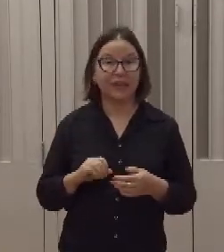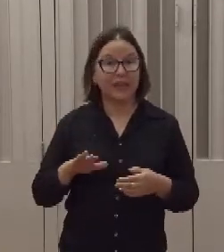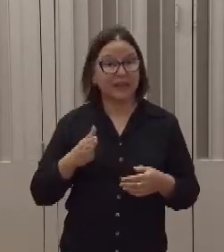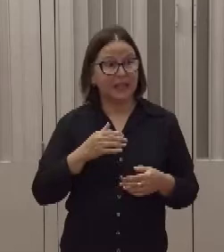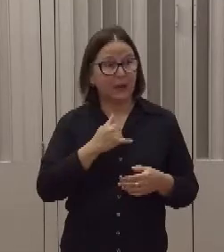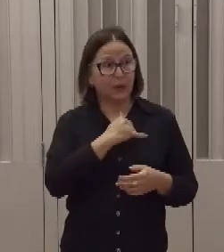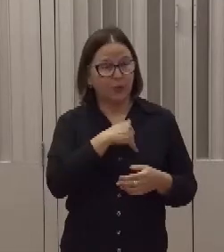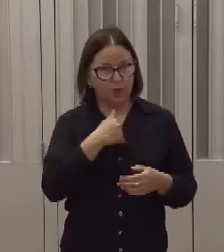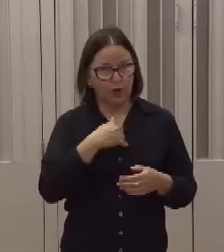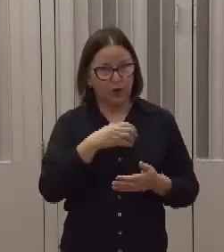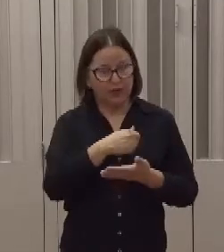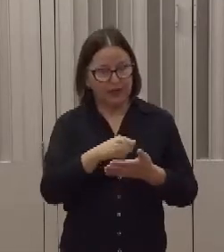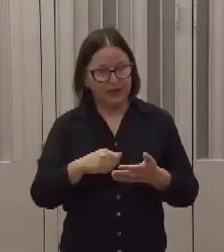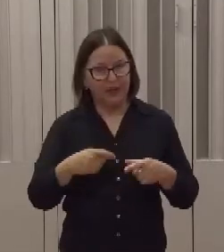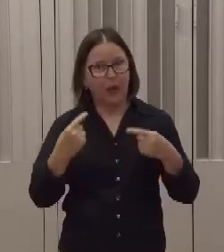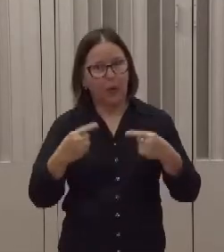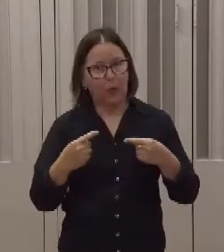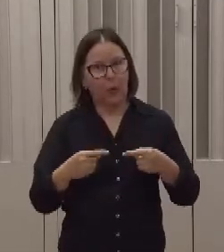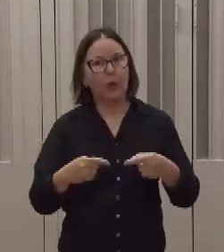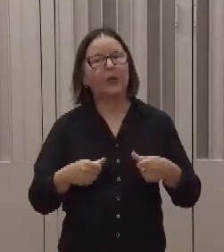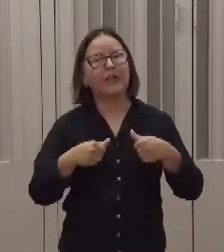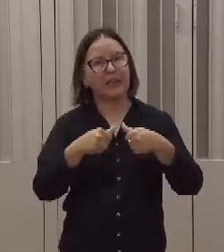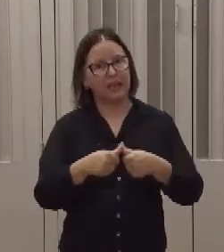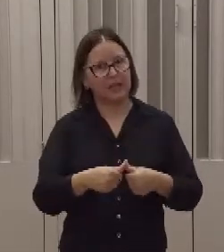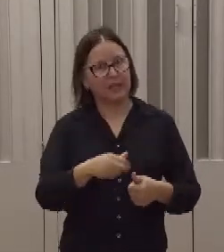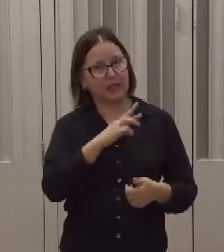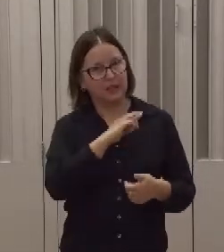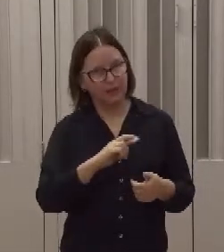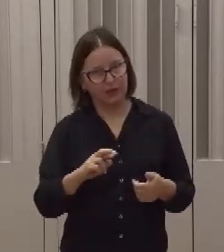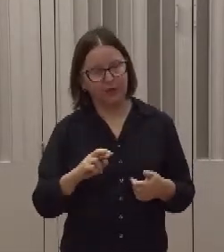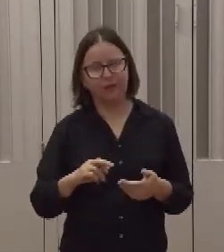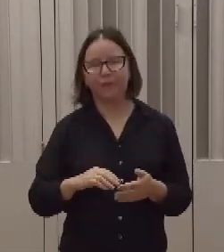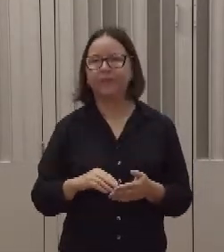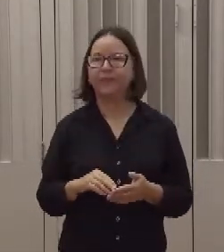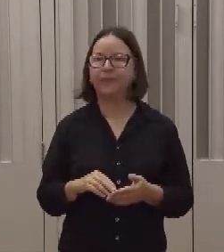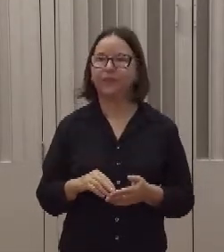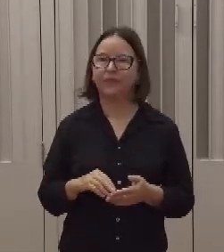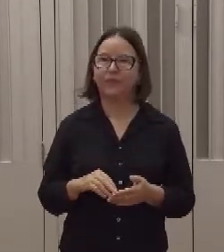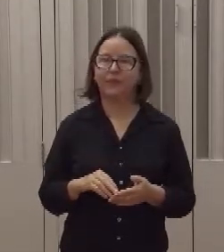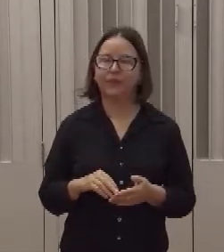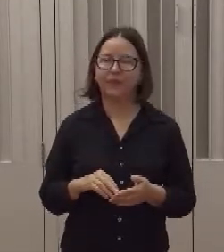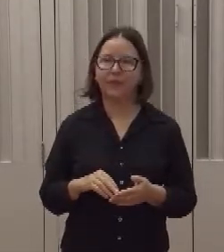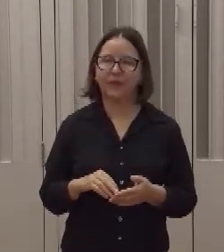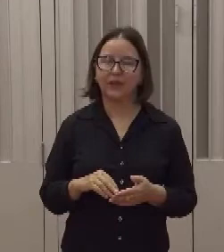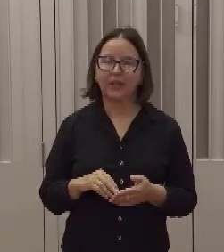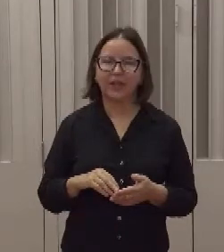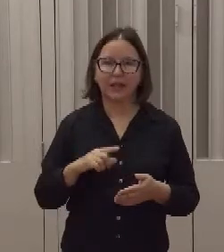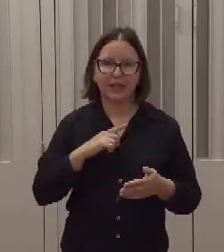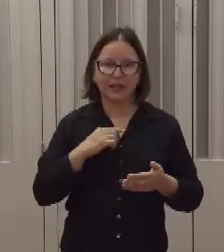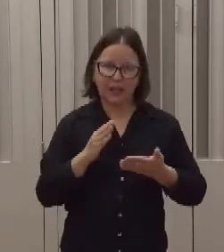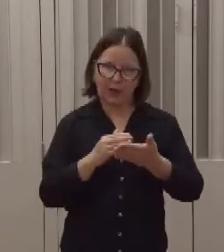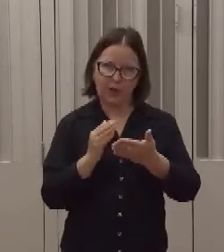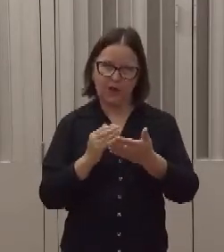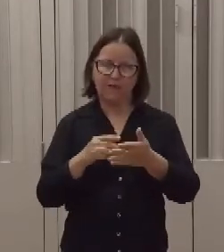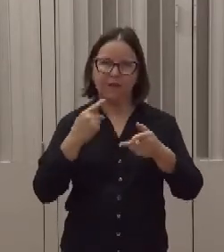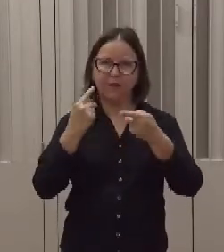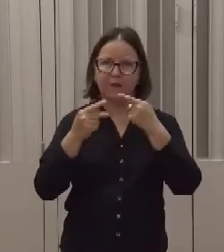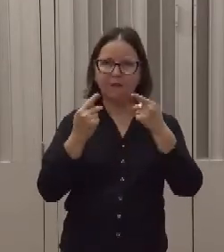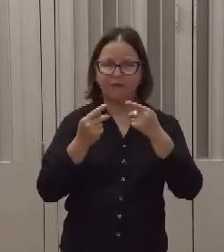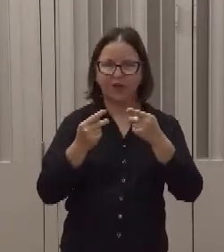doutrina. Nesse mesmo livro, ele relata um evento que é bastante curioso. Ele diz que